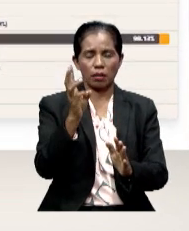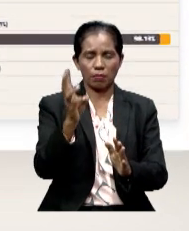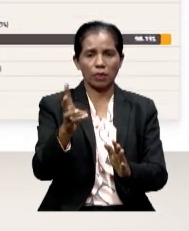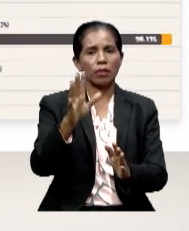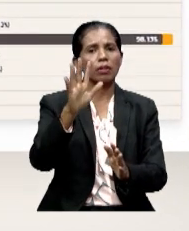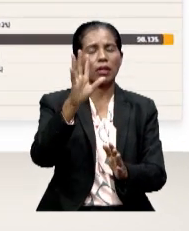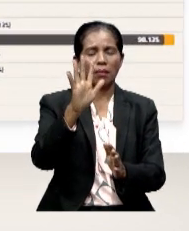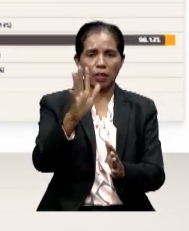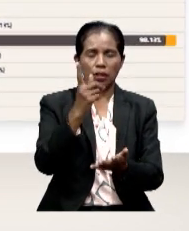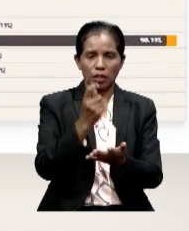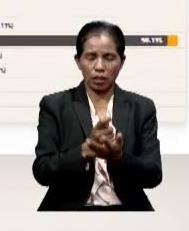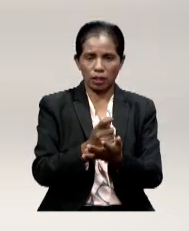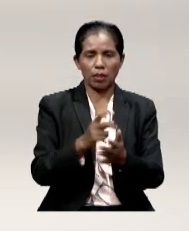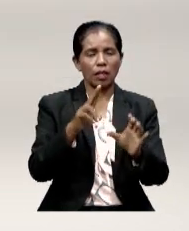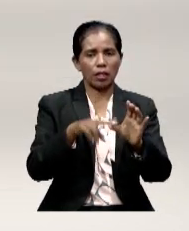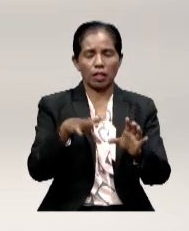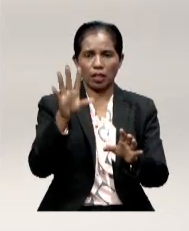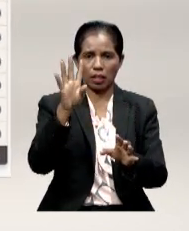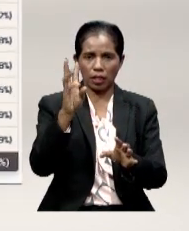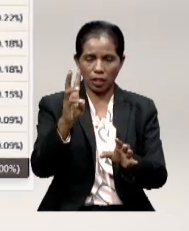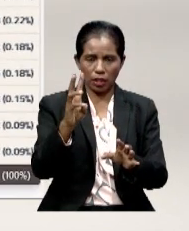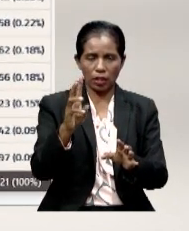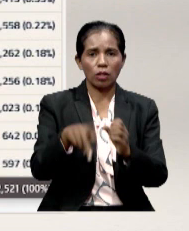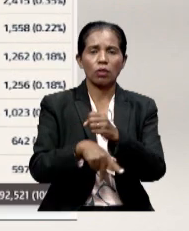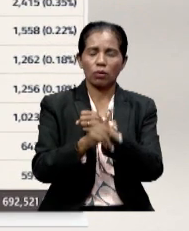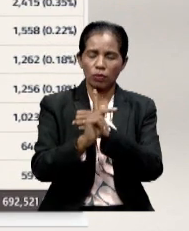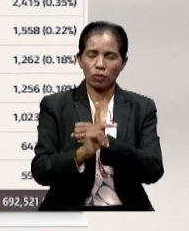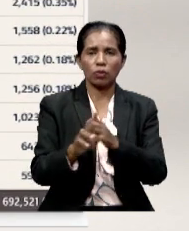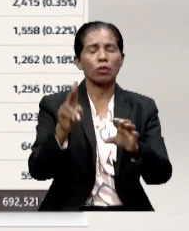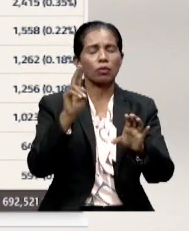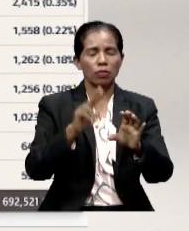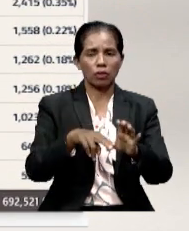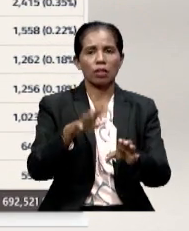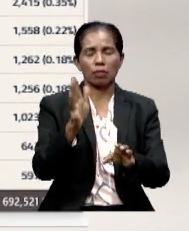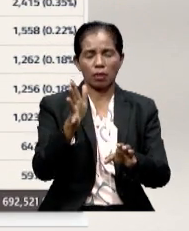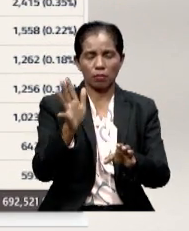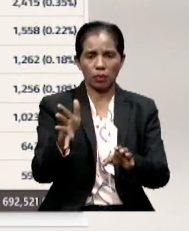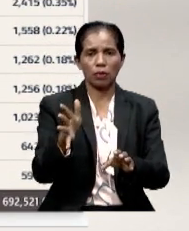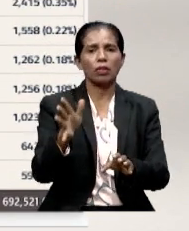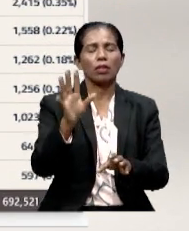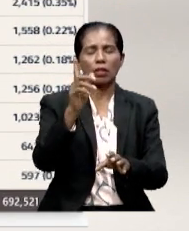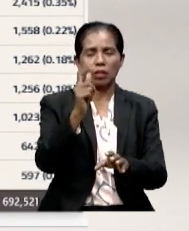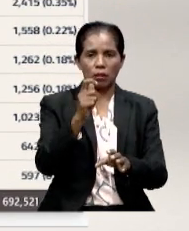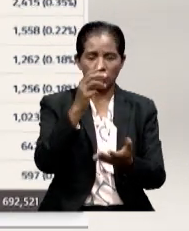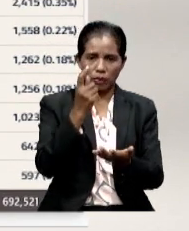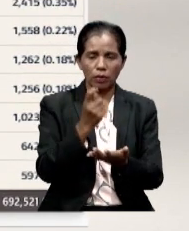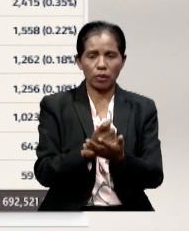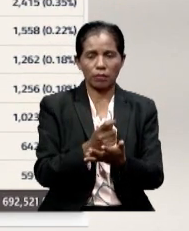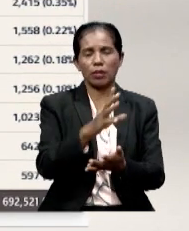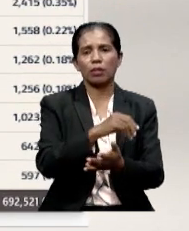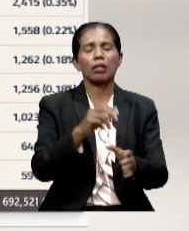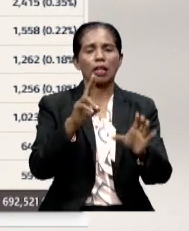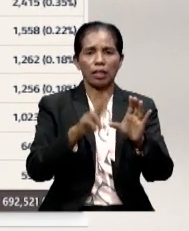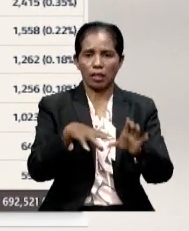hatliu, corresponde ao cadeira nen, kunto retam votos, rihun limanulu resin rua liu, corresponde ao cadeira lima,